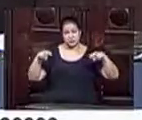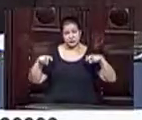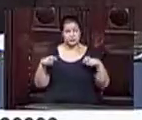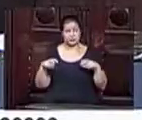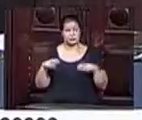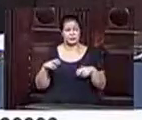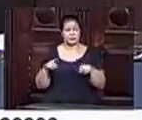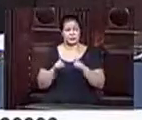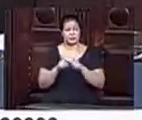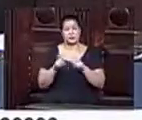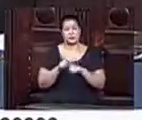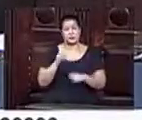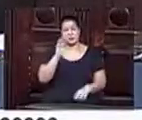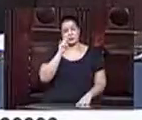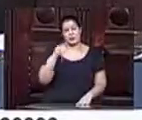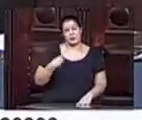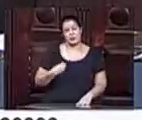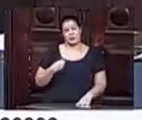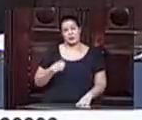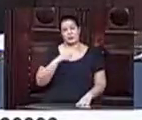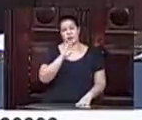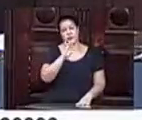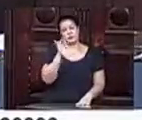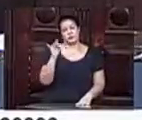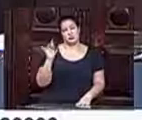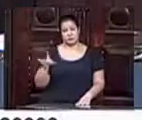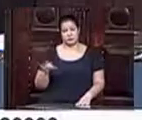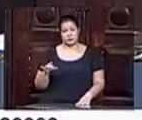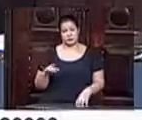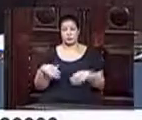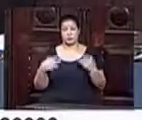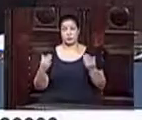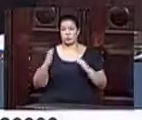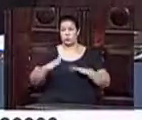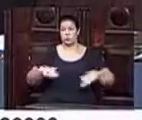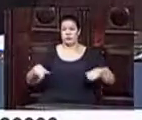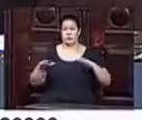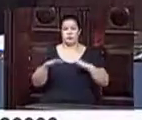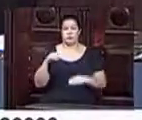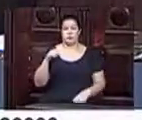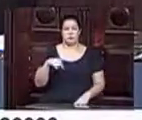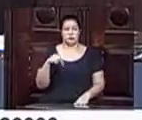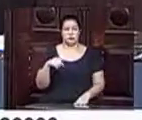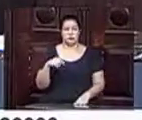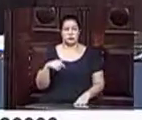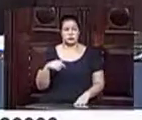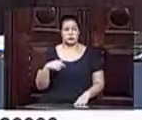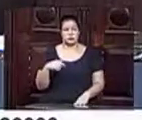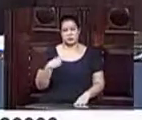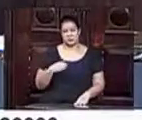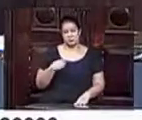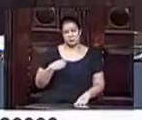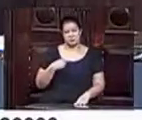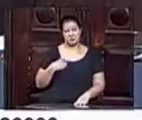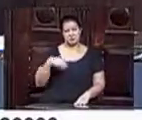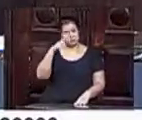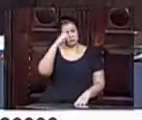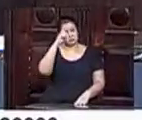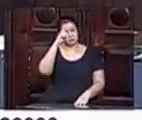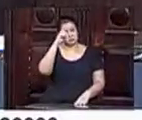frequente na vida de cada um de nós. Quantos aqui não vivenciaram no seu dia a